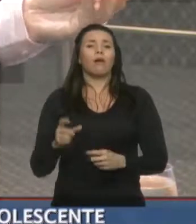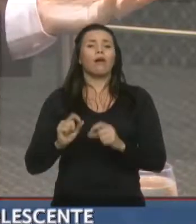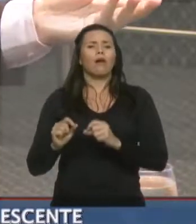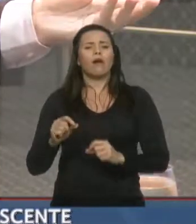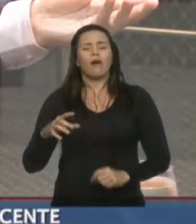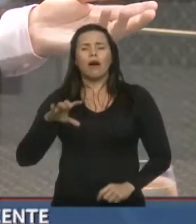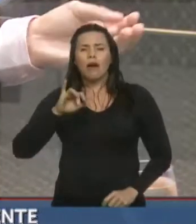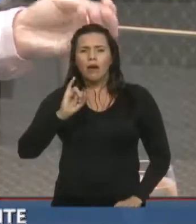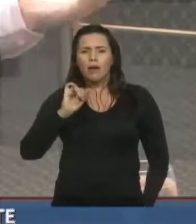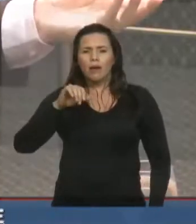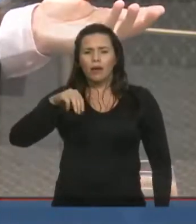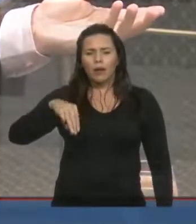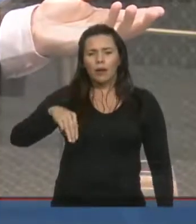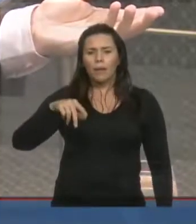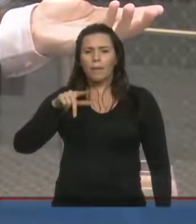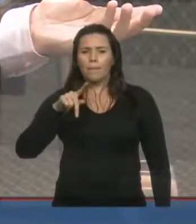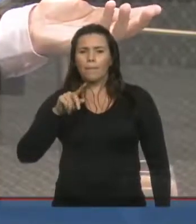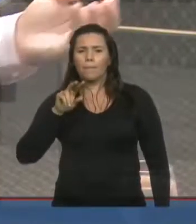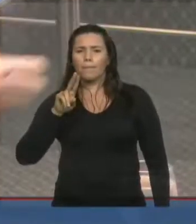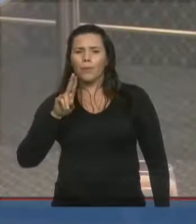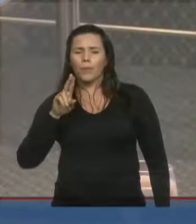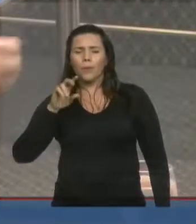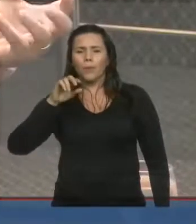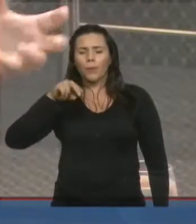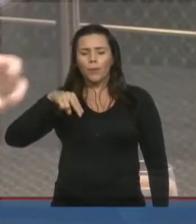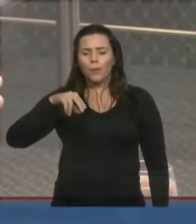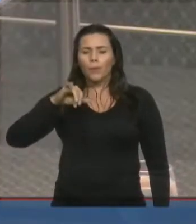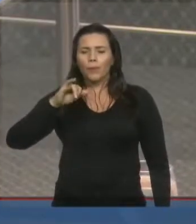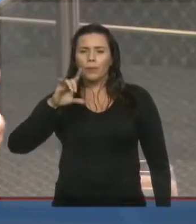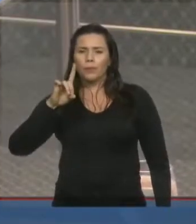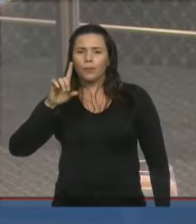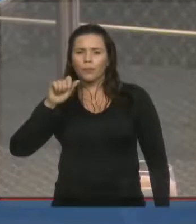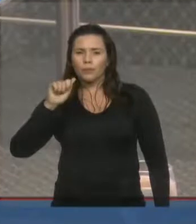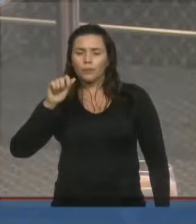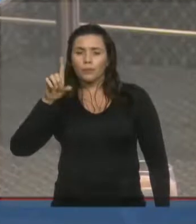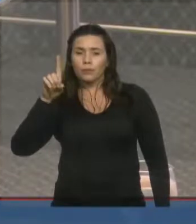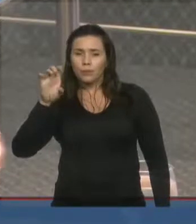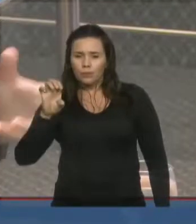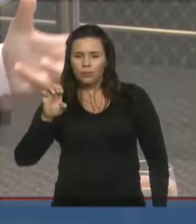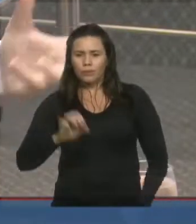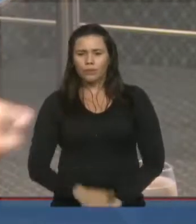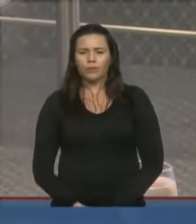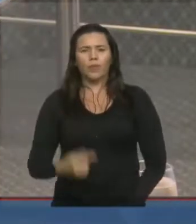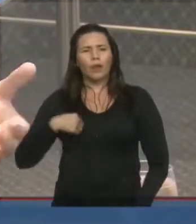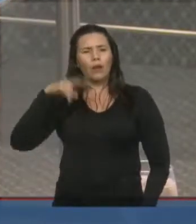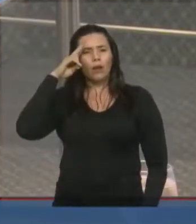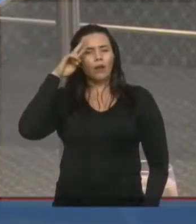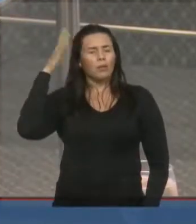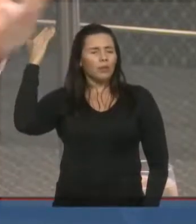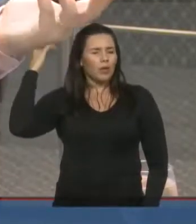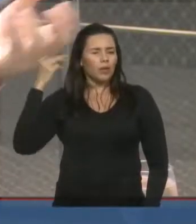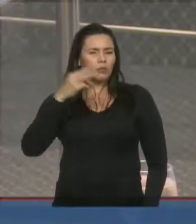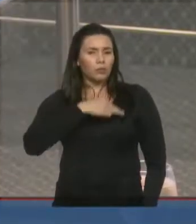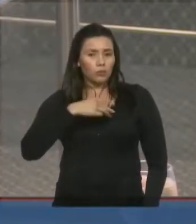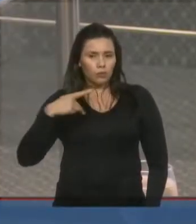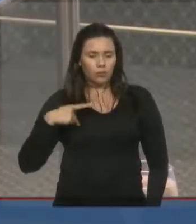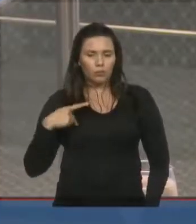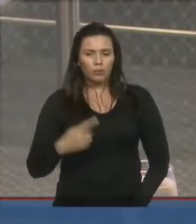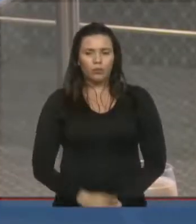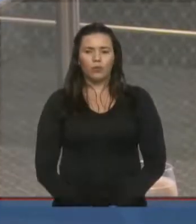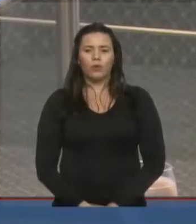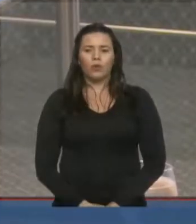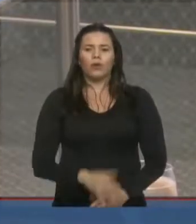da audiência lá no Ministério Público, em que foi divulgado o livro sobre